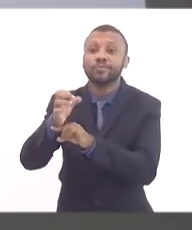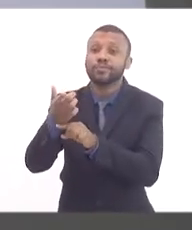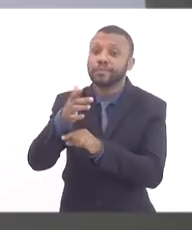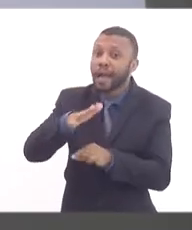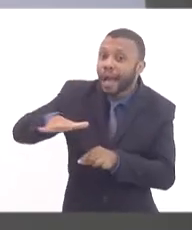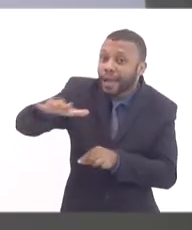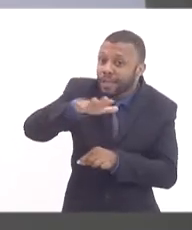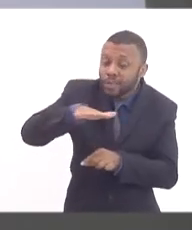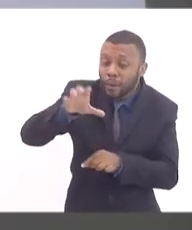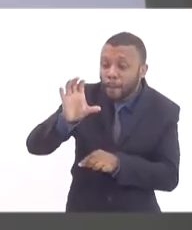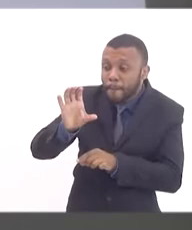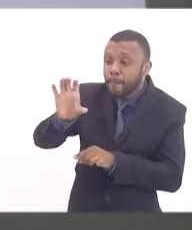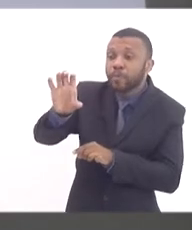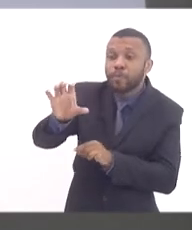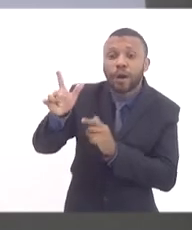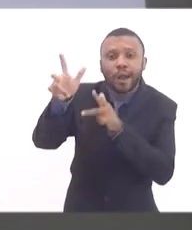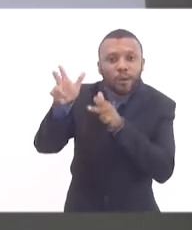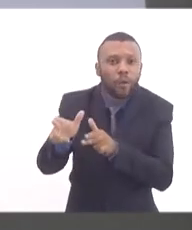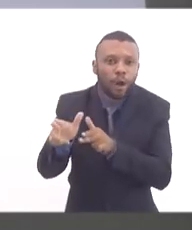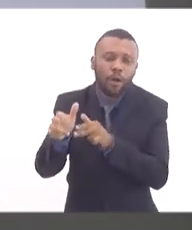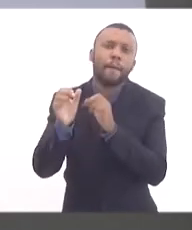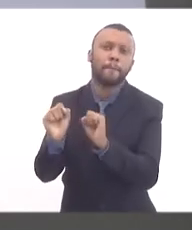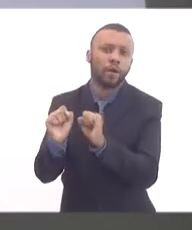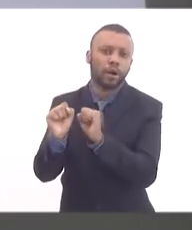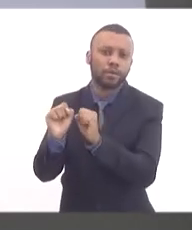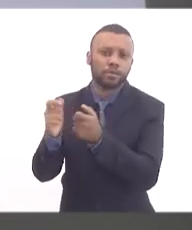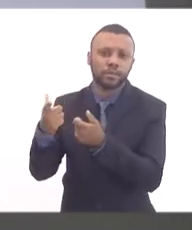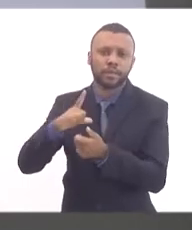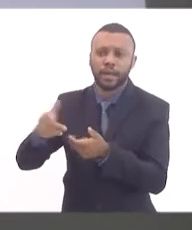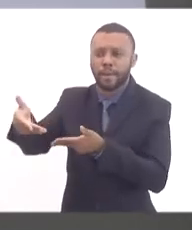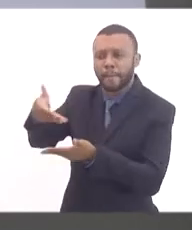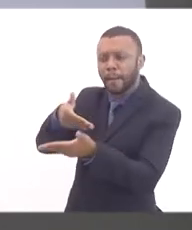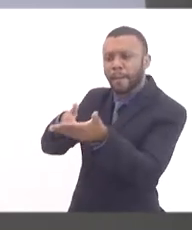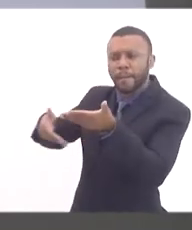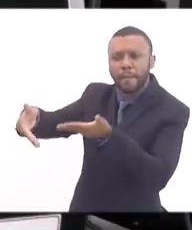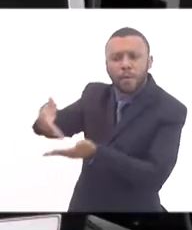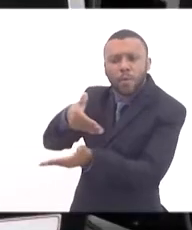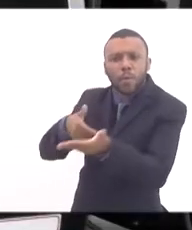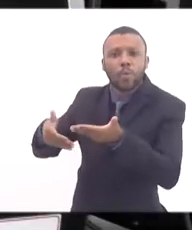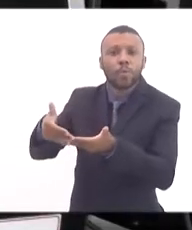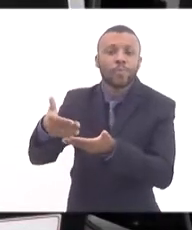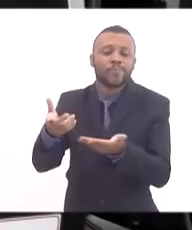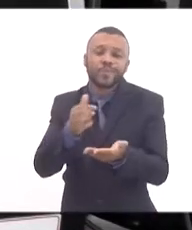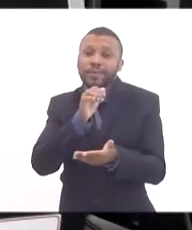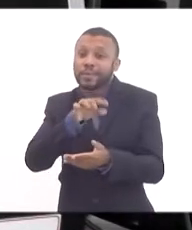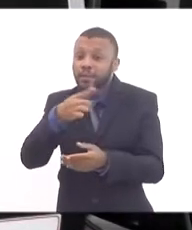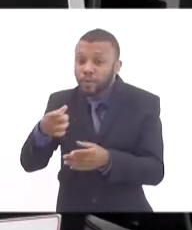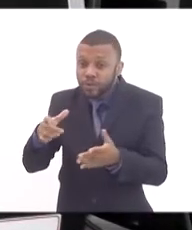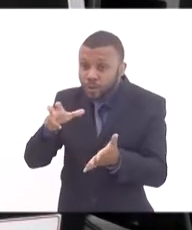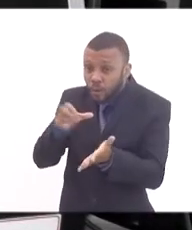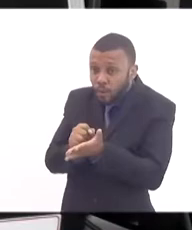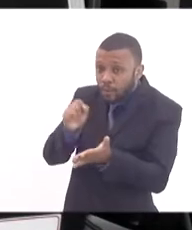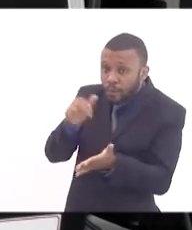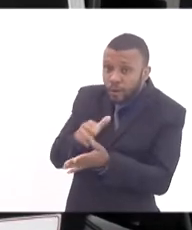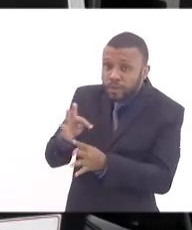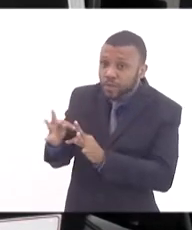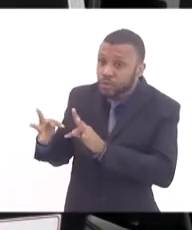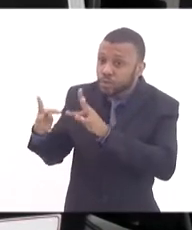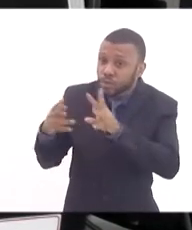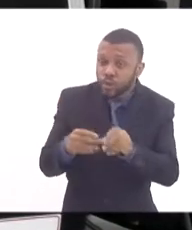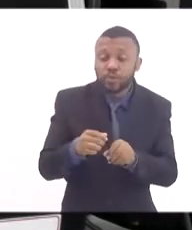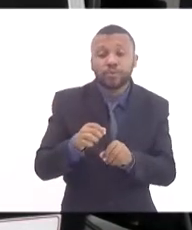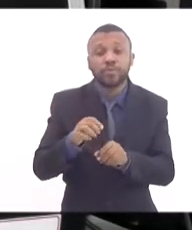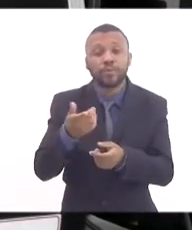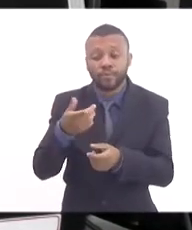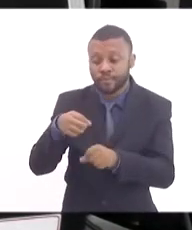região tá então Ou seja é uma maneira né de depois da convalidação de todos os benefícios